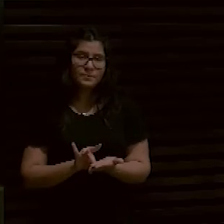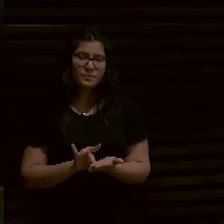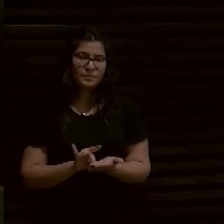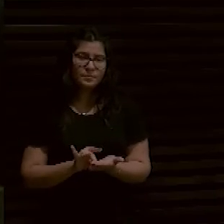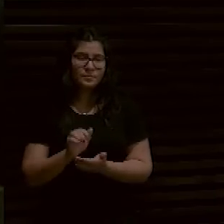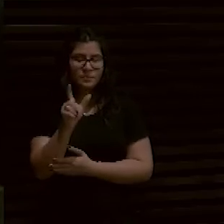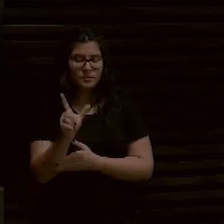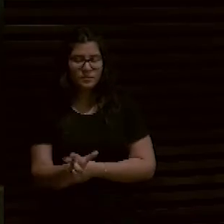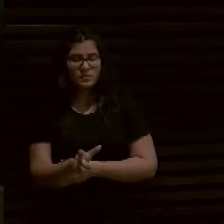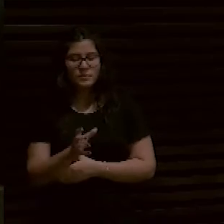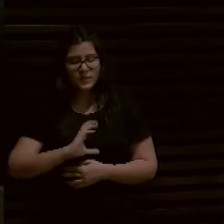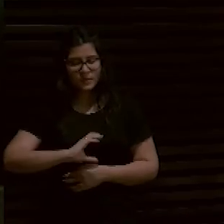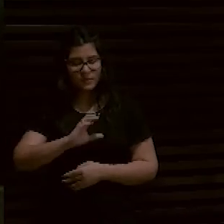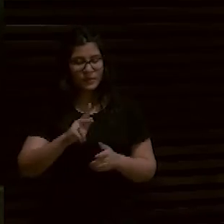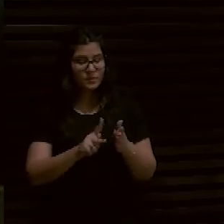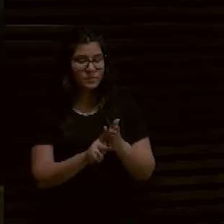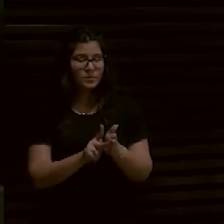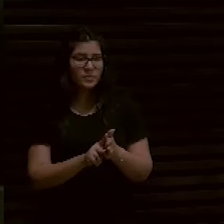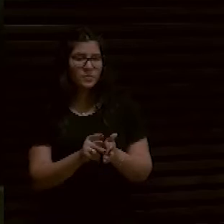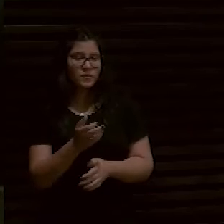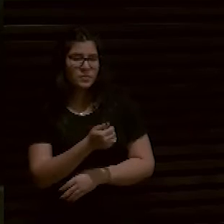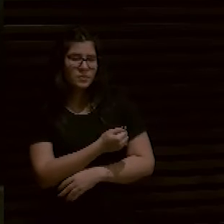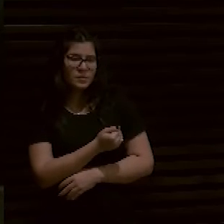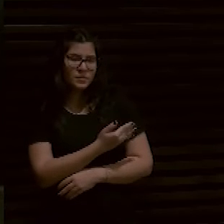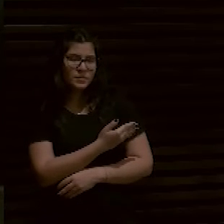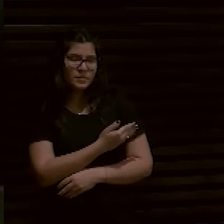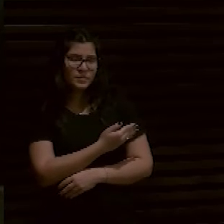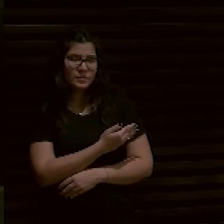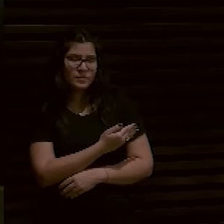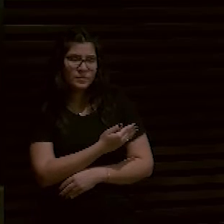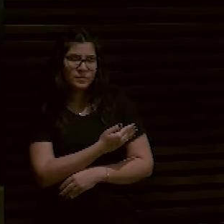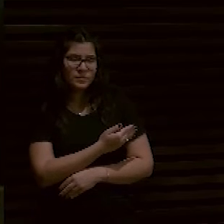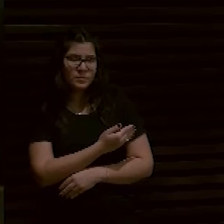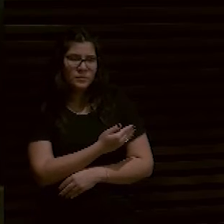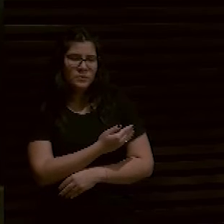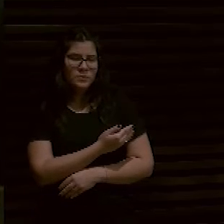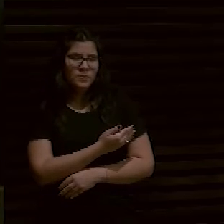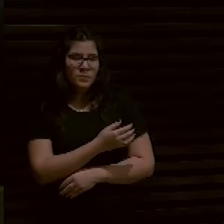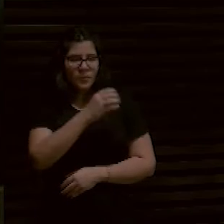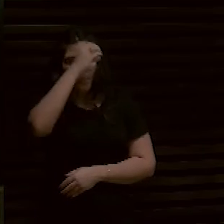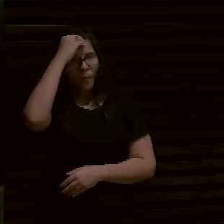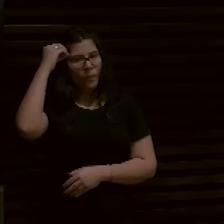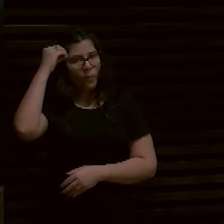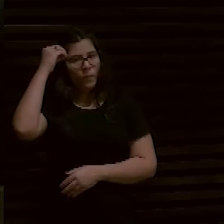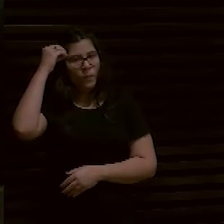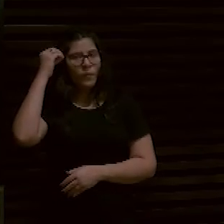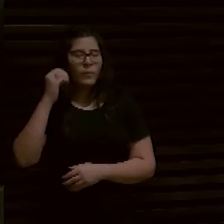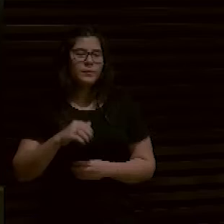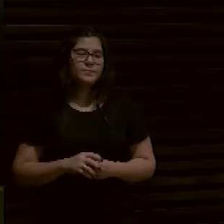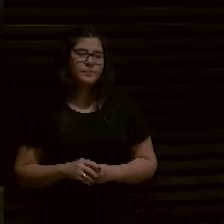que confia em seu próprio coração é insensato, mas o que anda